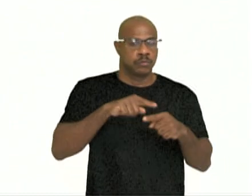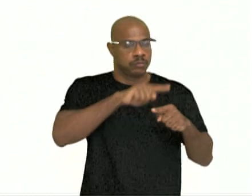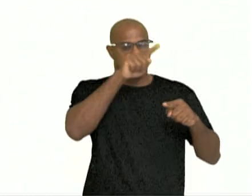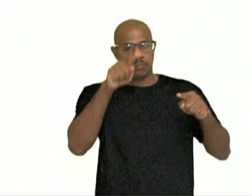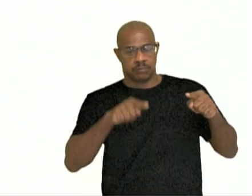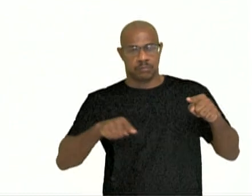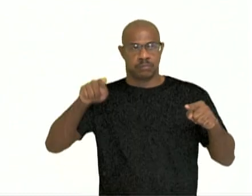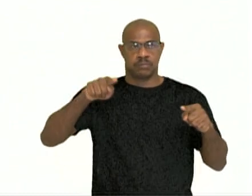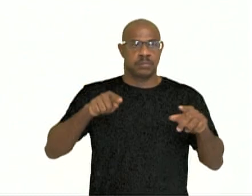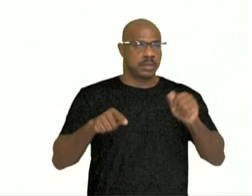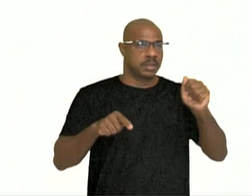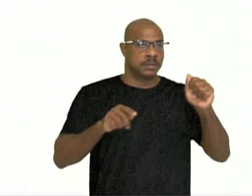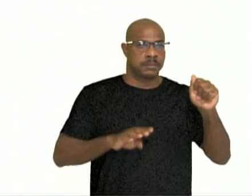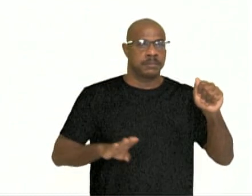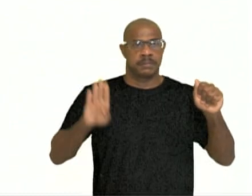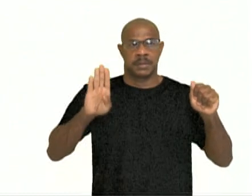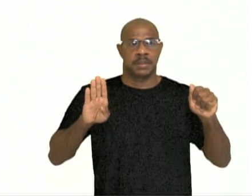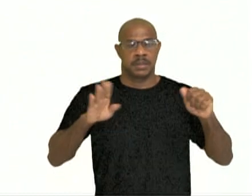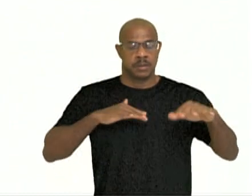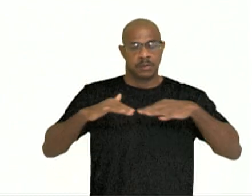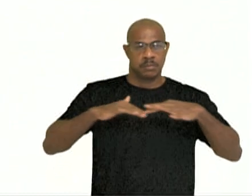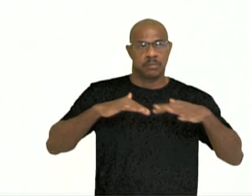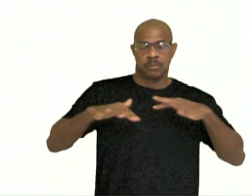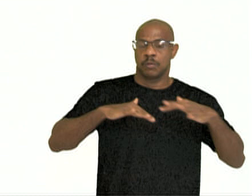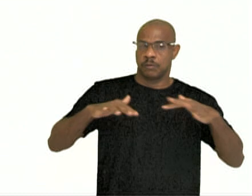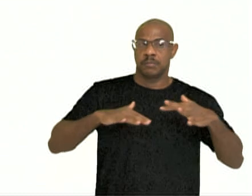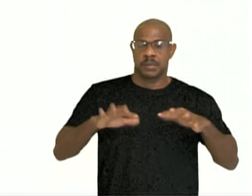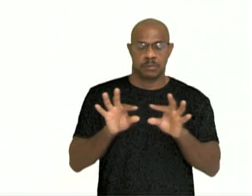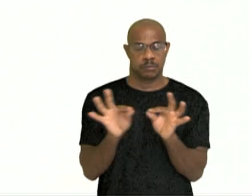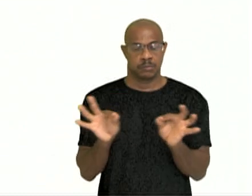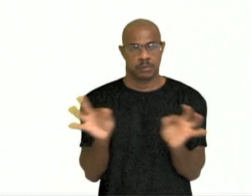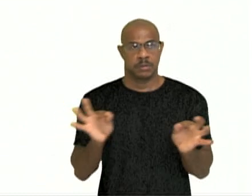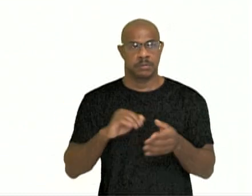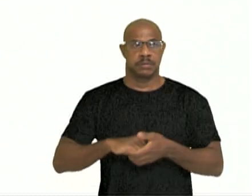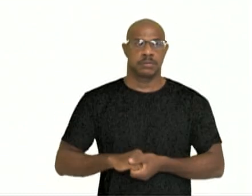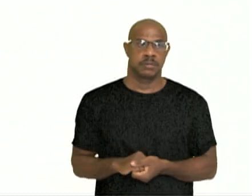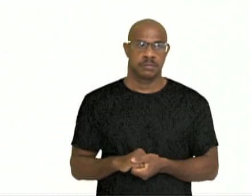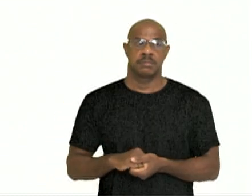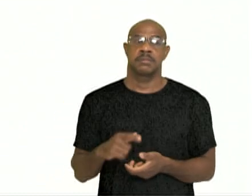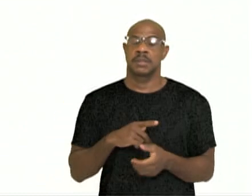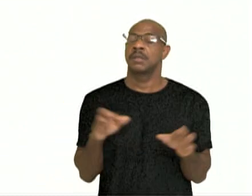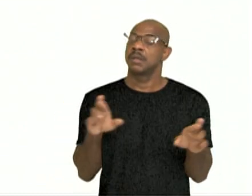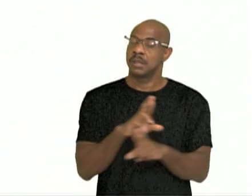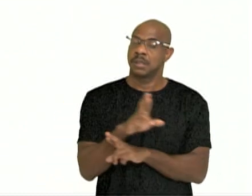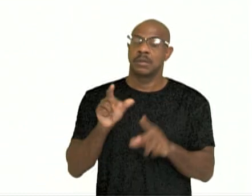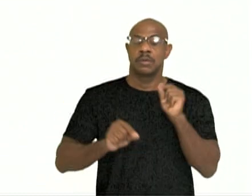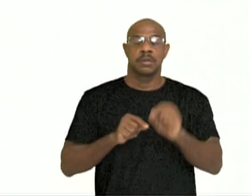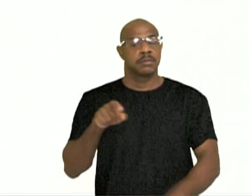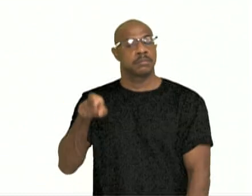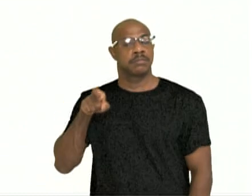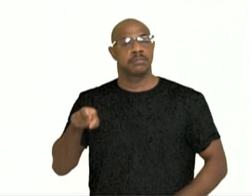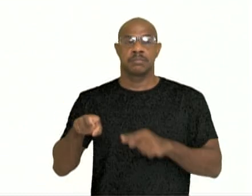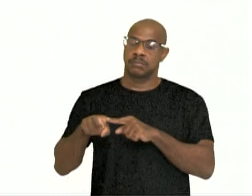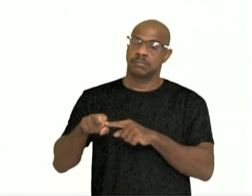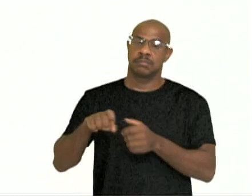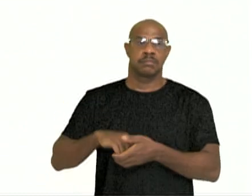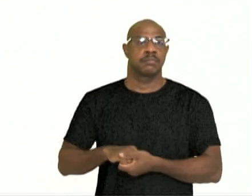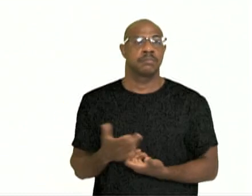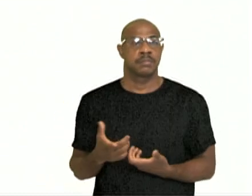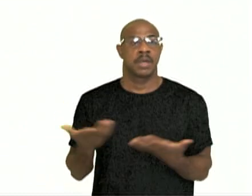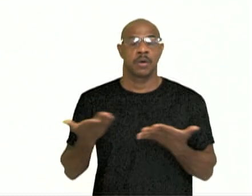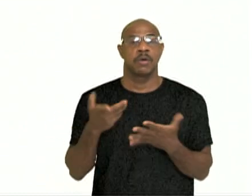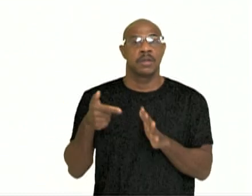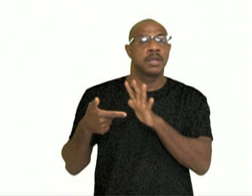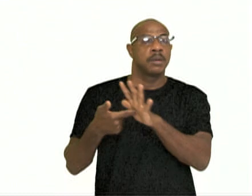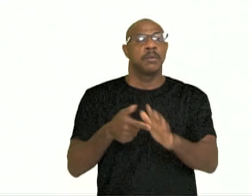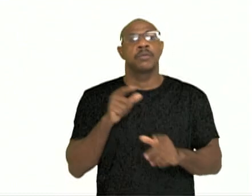móveis A e B em movimento harmônico simples. Isso daí tem relação com física, né? Determine o